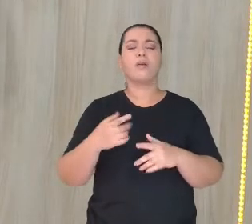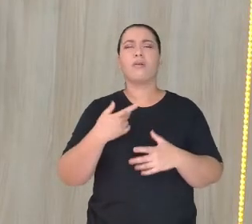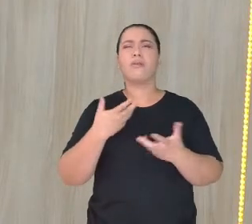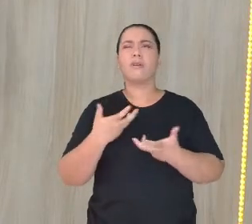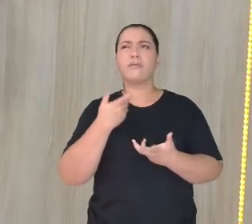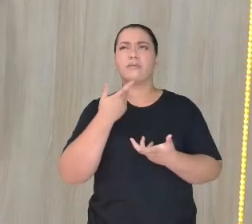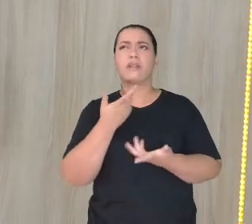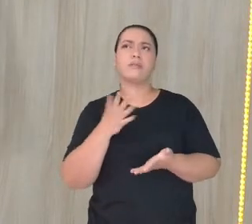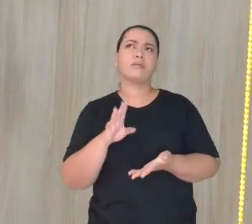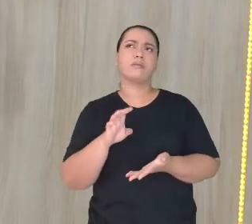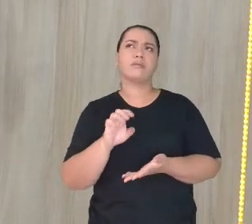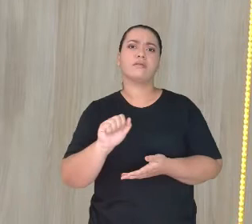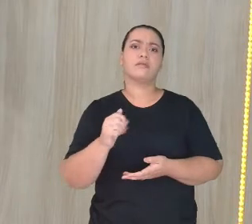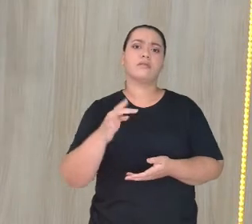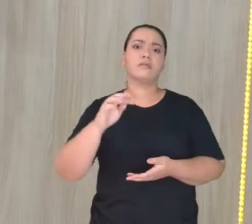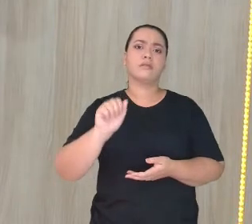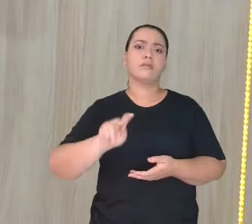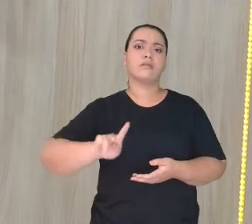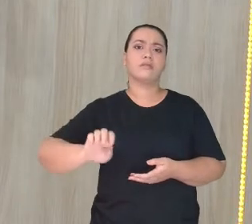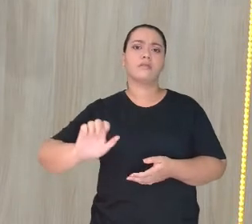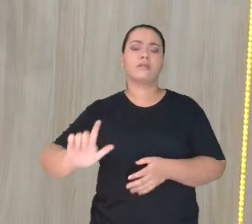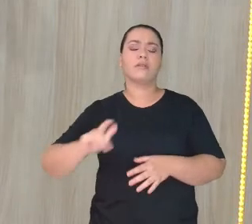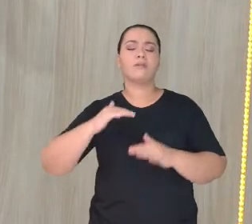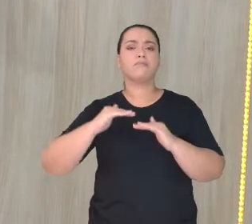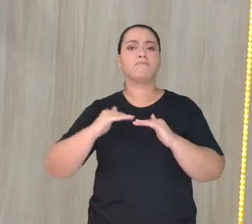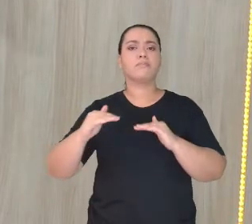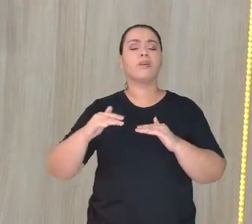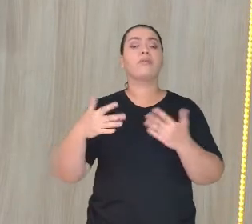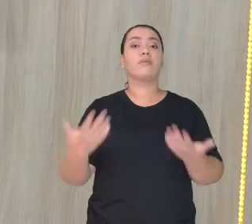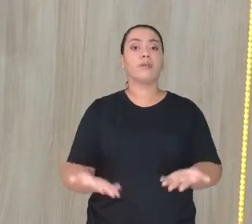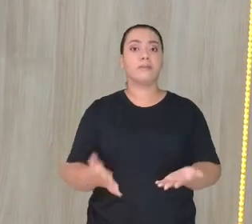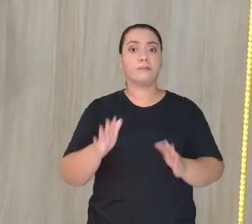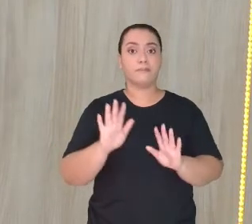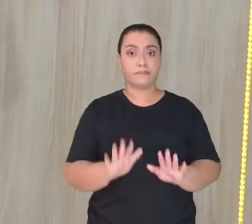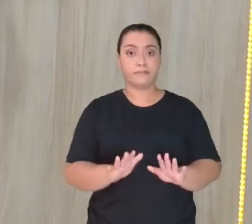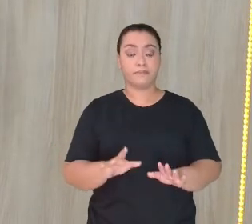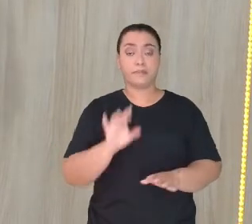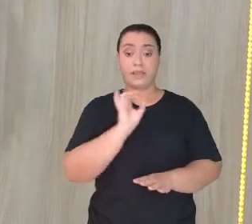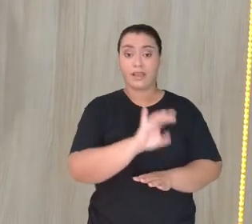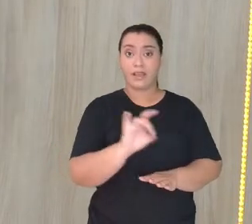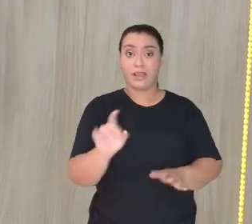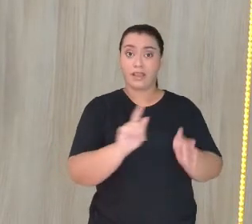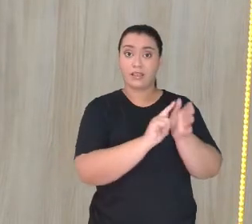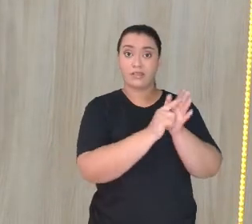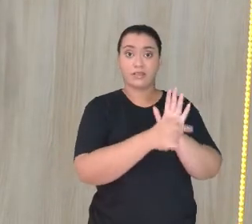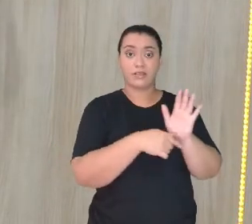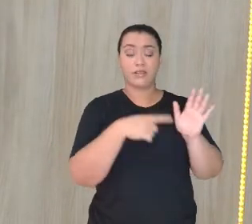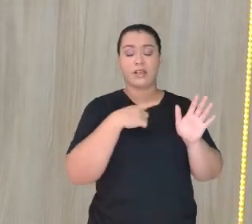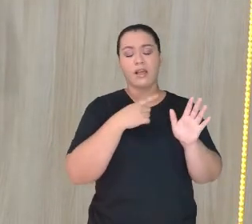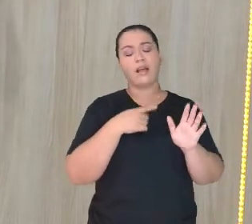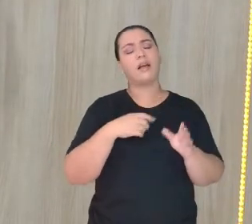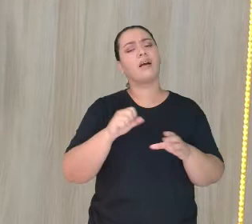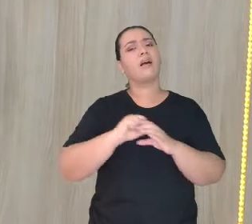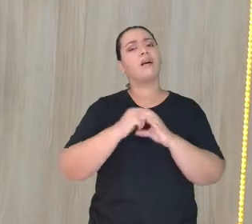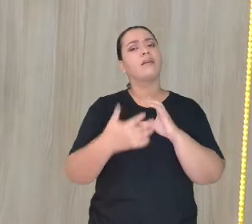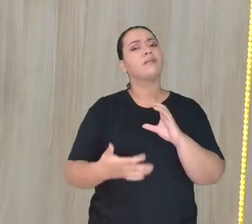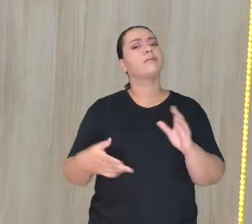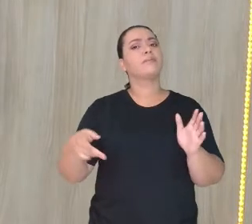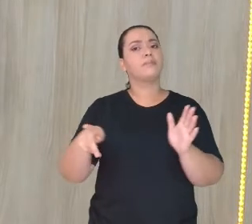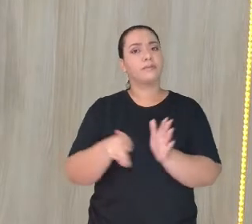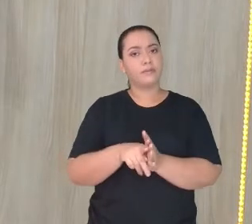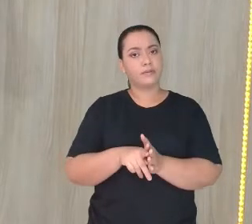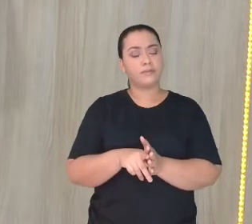com é uma forma mais ou menos estável? Quer dizer que cada gênero tem uma série de características que não são